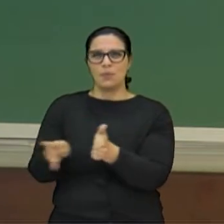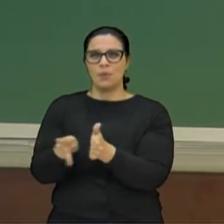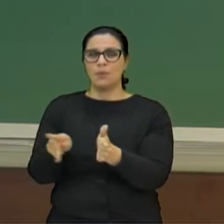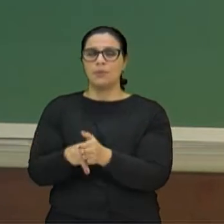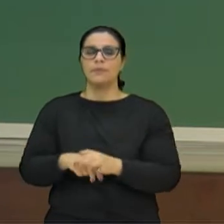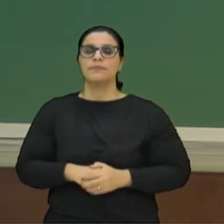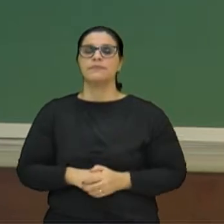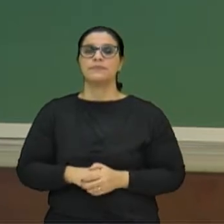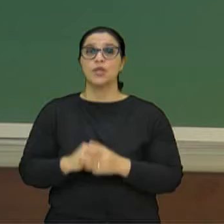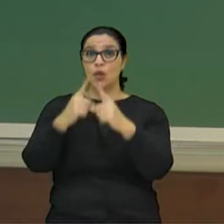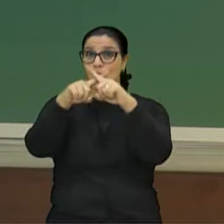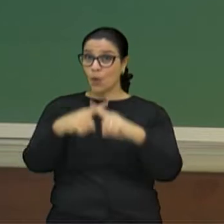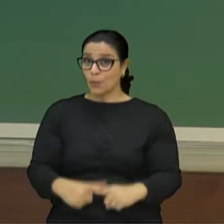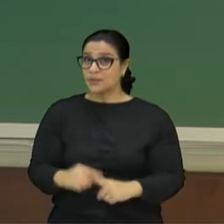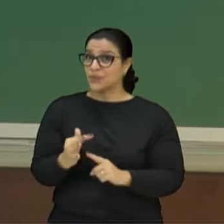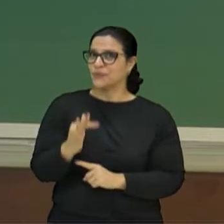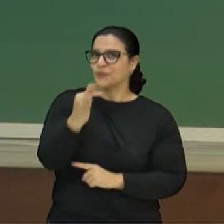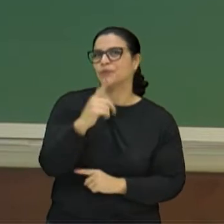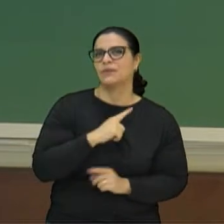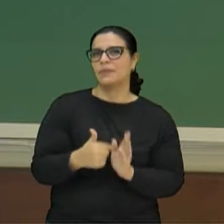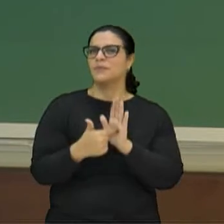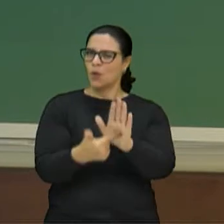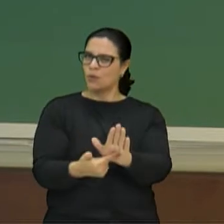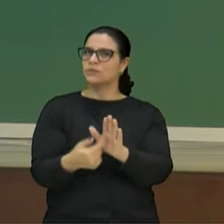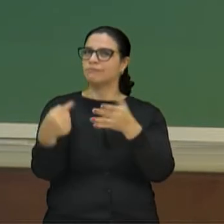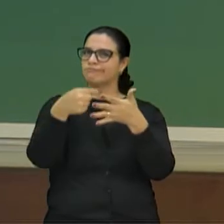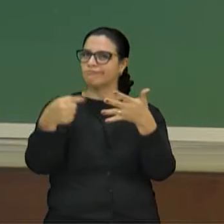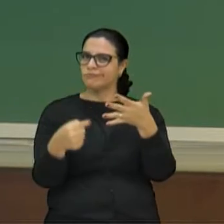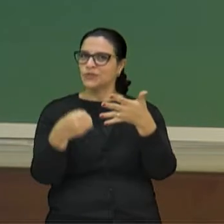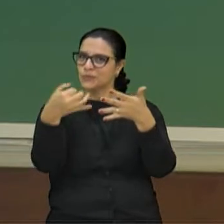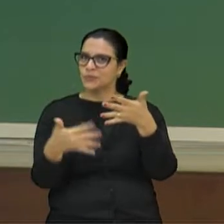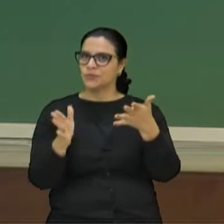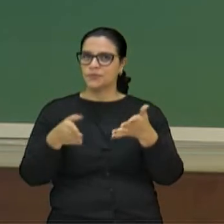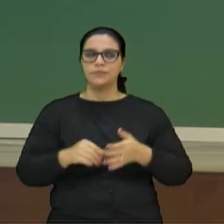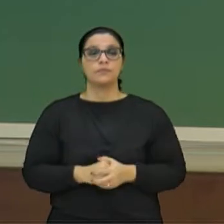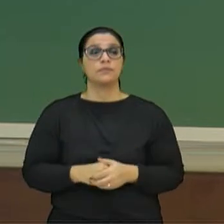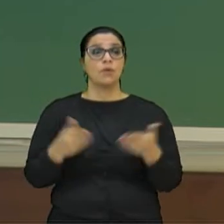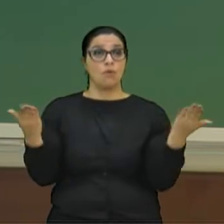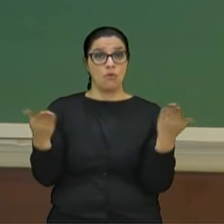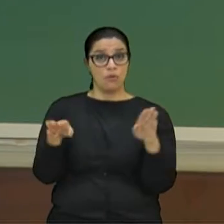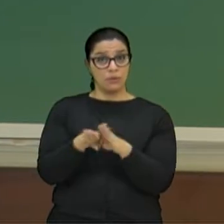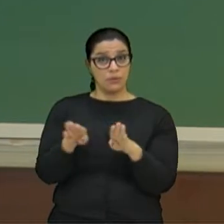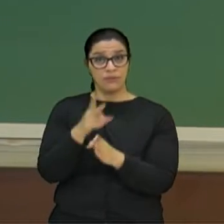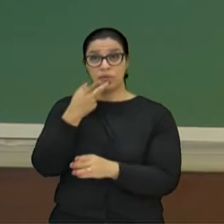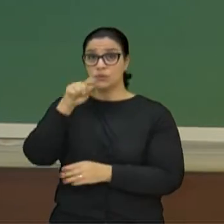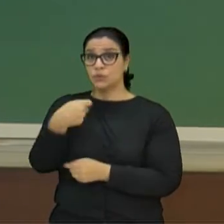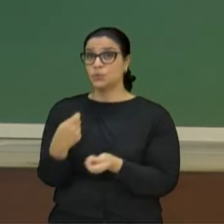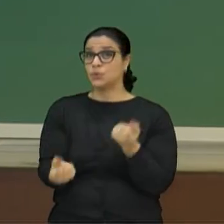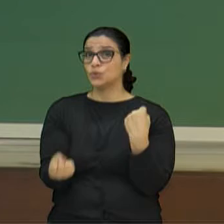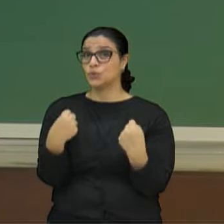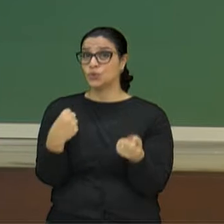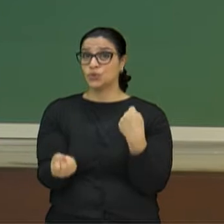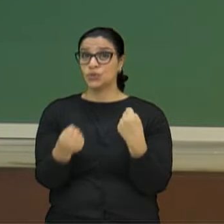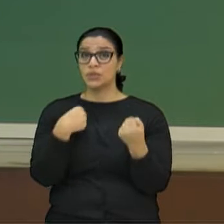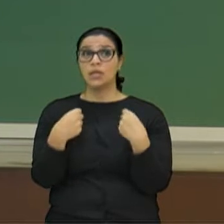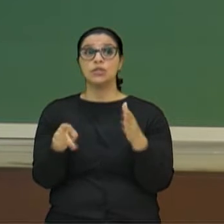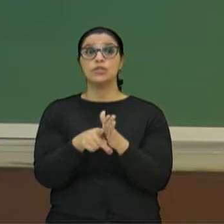questão de competições, outros estilos que eu já coloquei para vocês. Então, falando um pouco sobre a ginástica